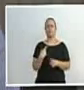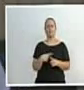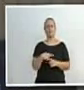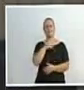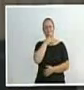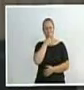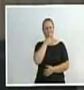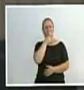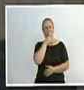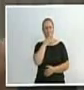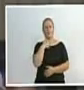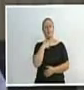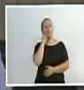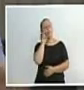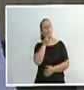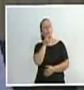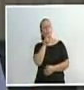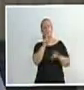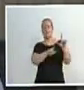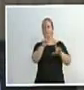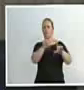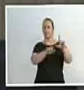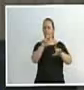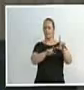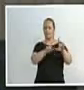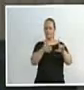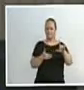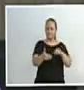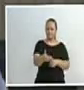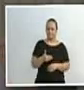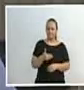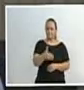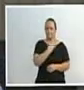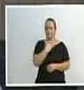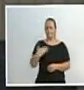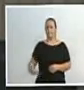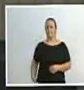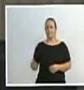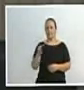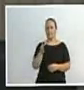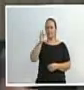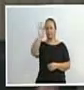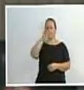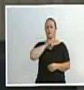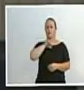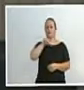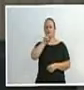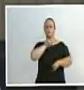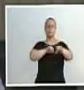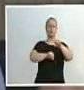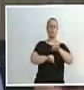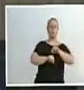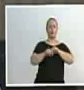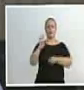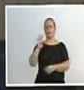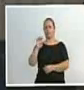noticiário agora, estava vendo que nesta fase de governo federal, pelas escolhas feitas pelo Michel Temer, não terá